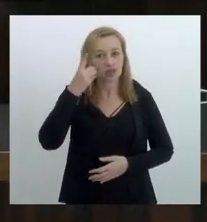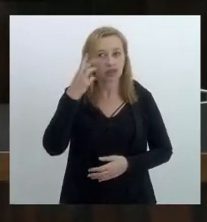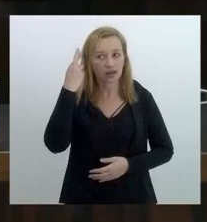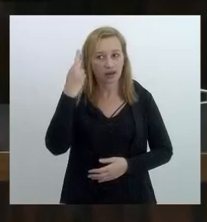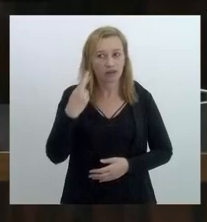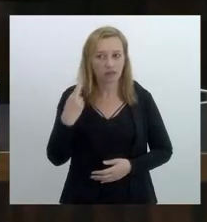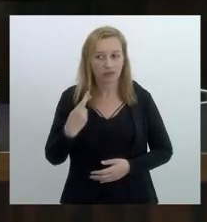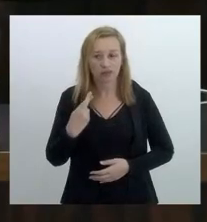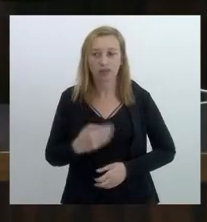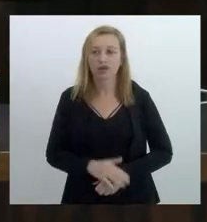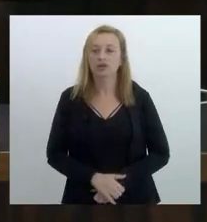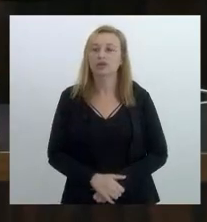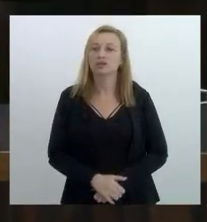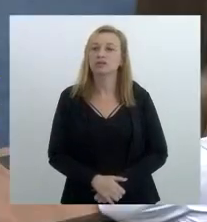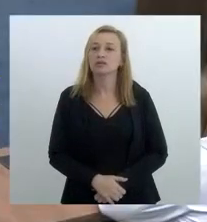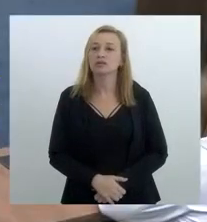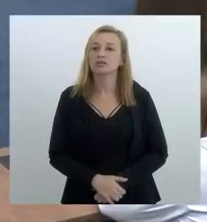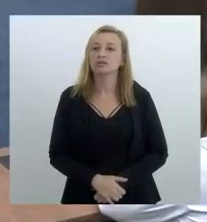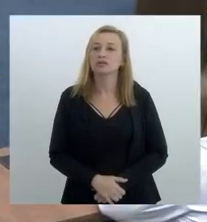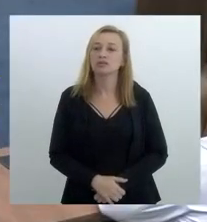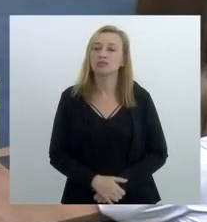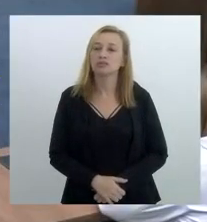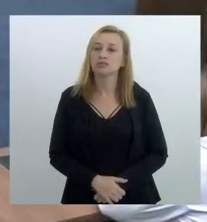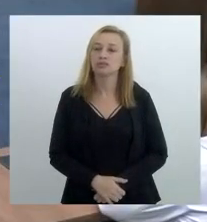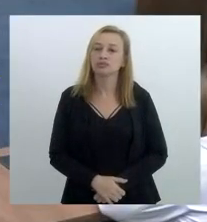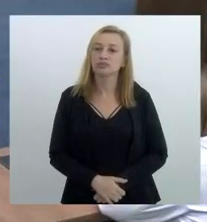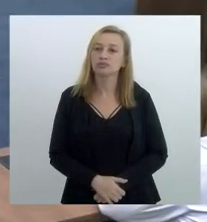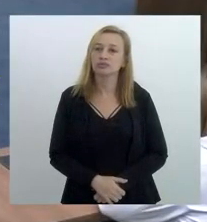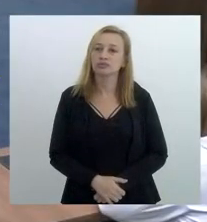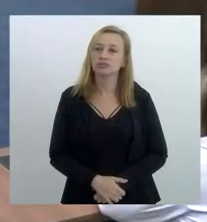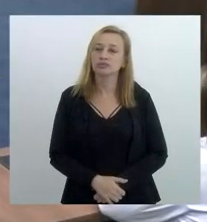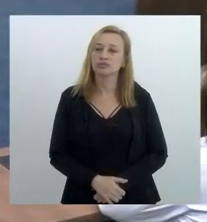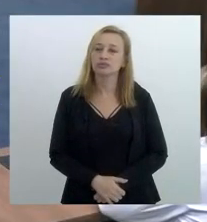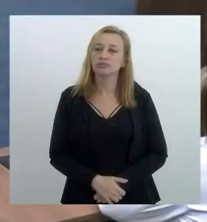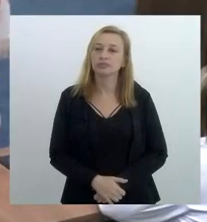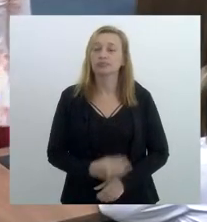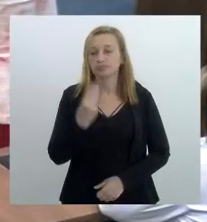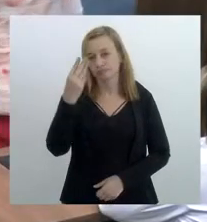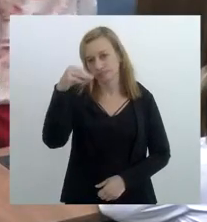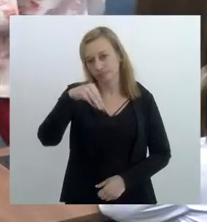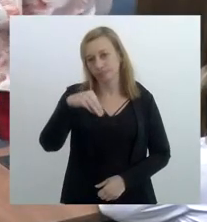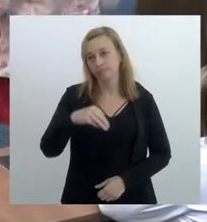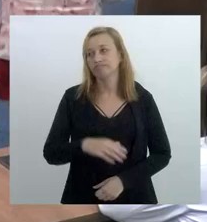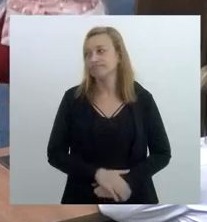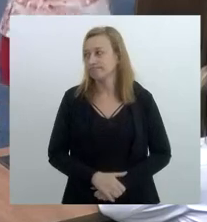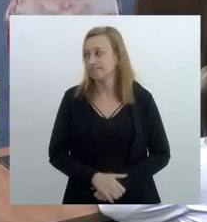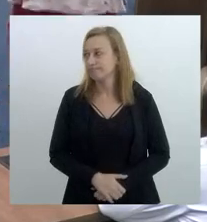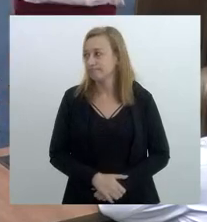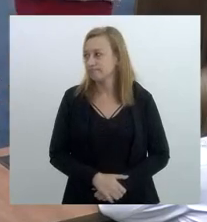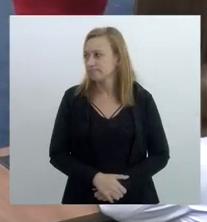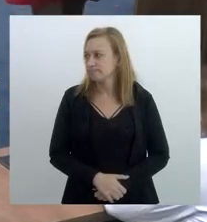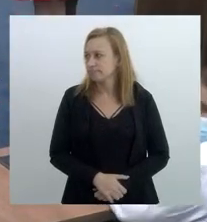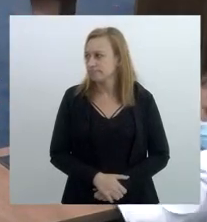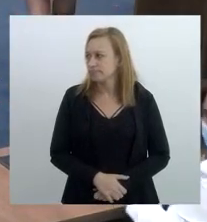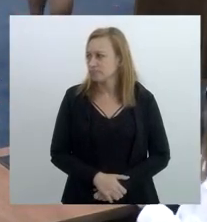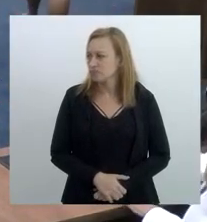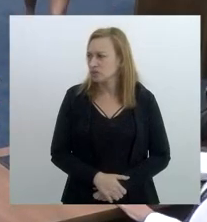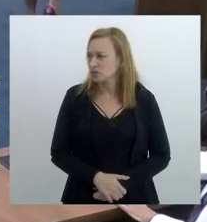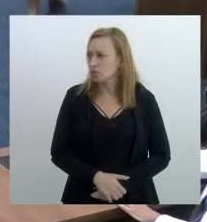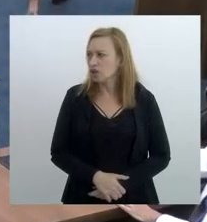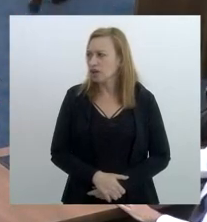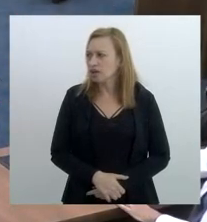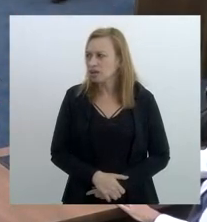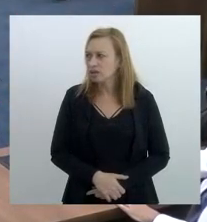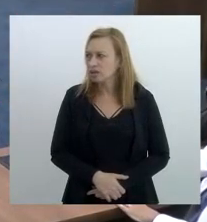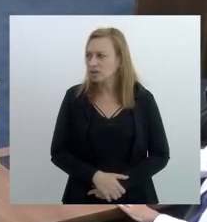Renata. Deputada Renata, por favor, se a senhora puder, 3 minutinhos. Tem mais,